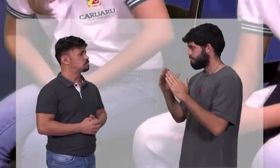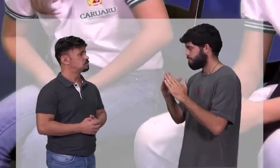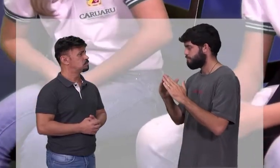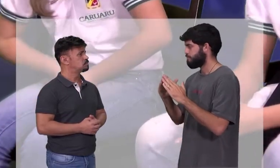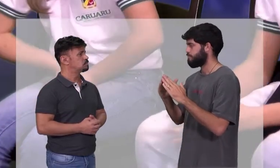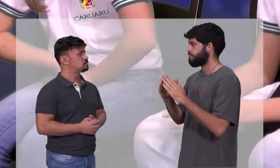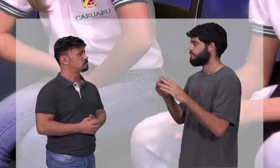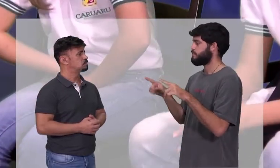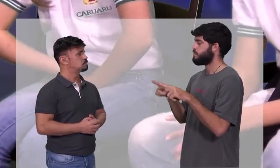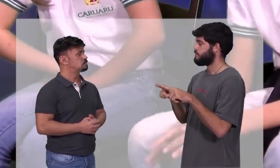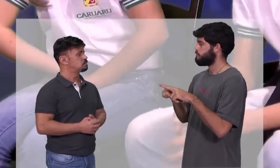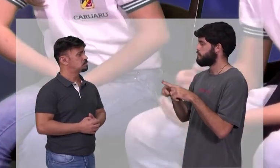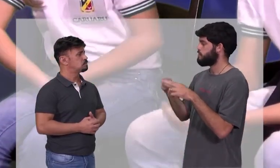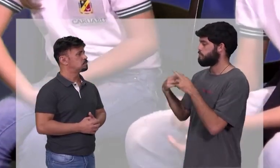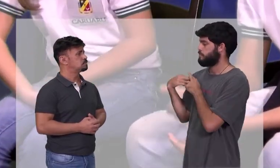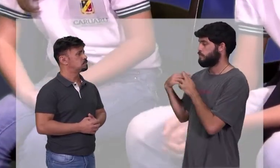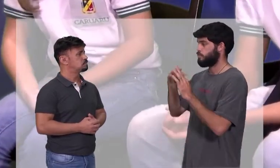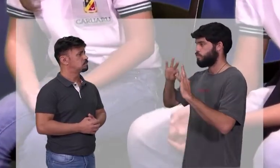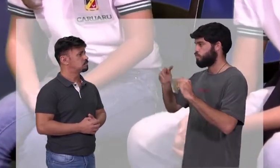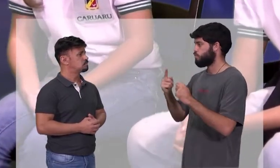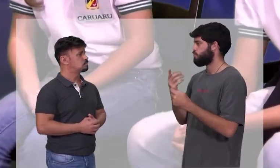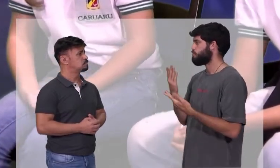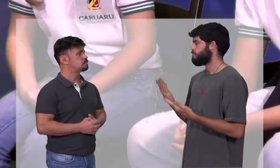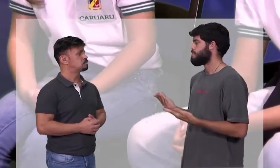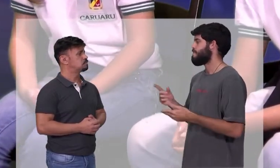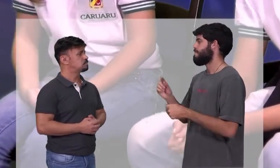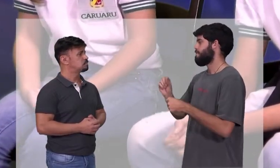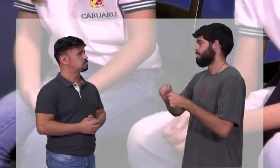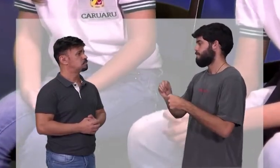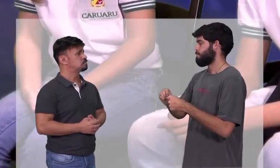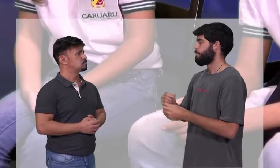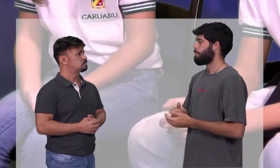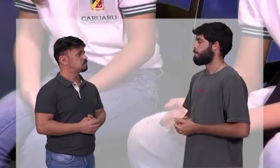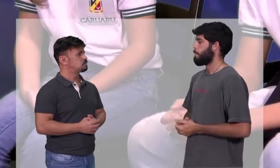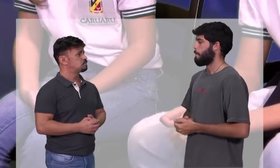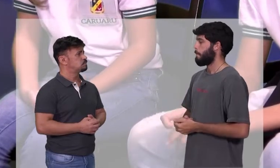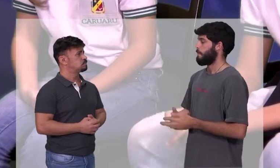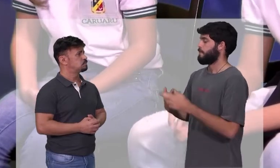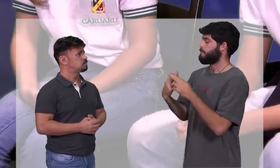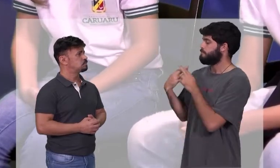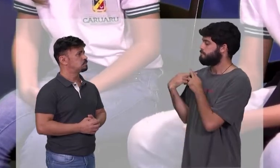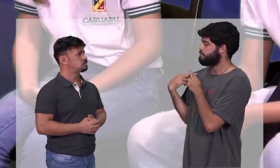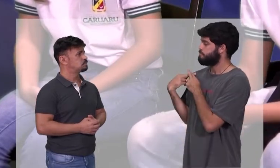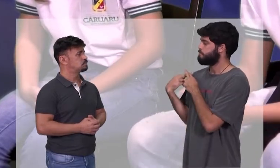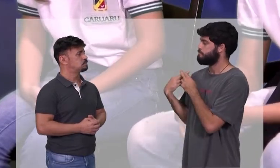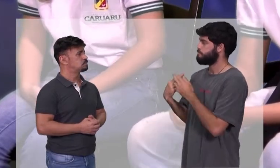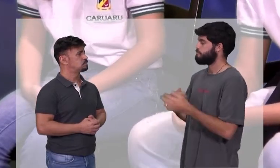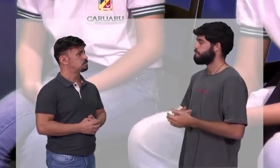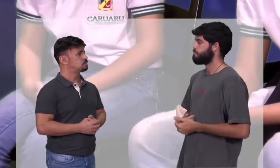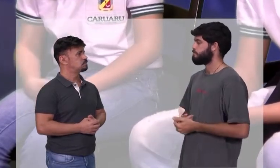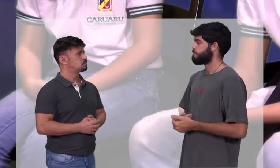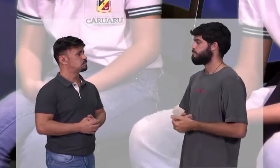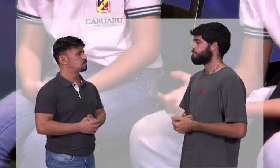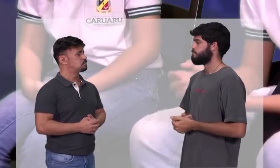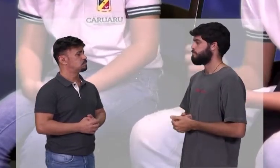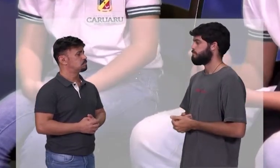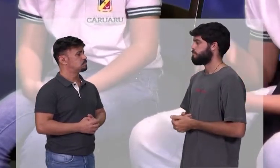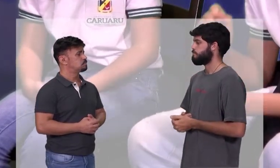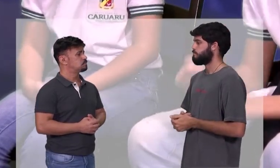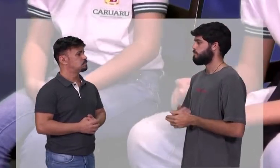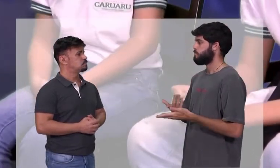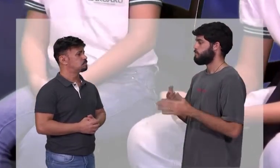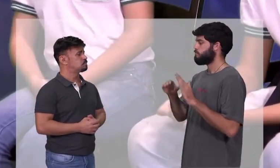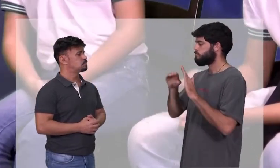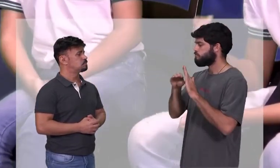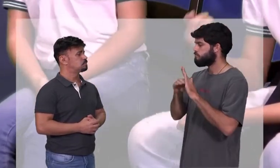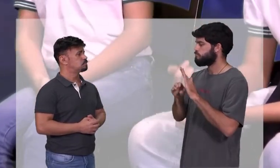todo. Você tem que ser responsável por tudo que você está fazendo. Responsabilidade também dá aquele meio